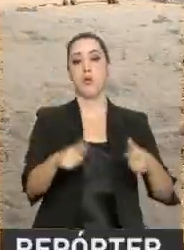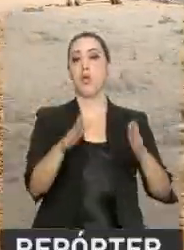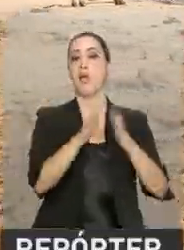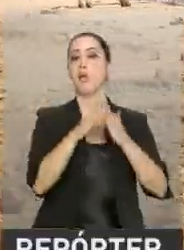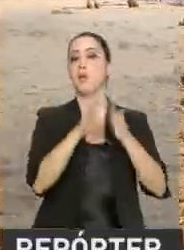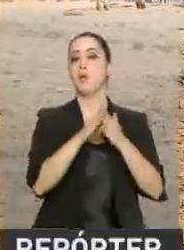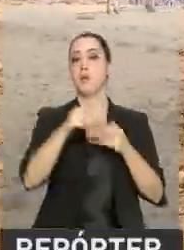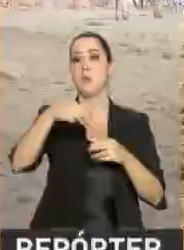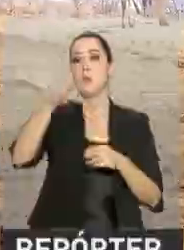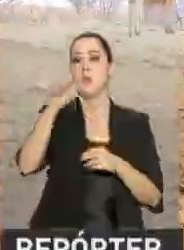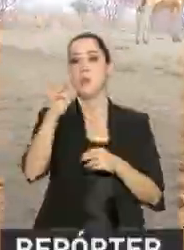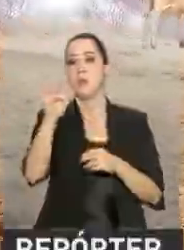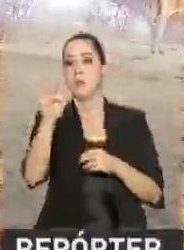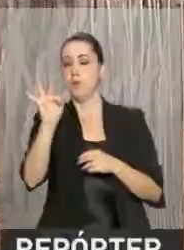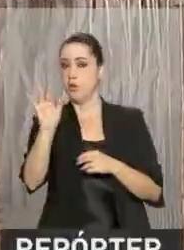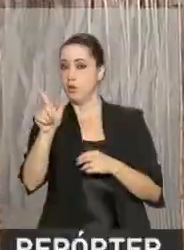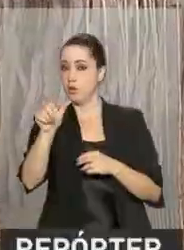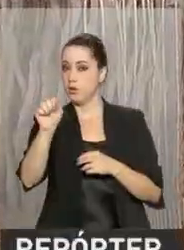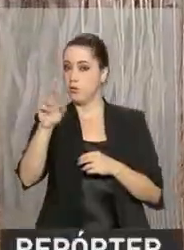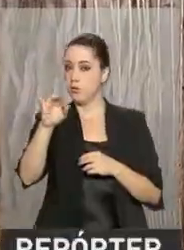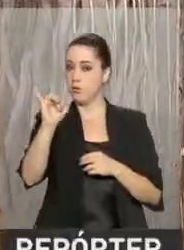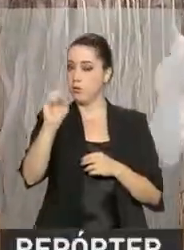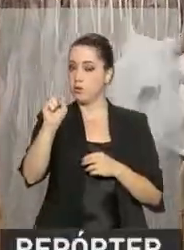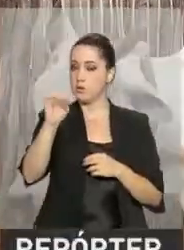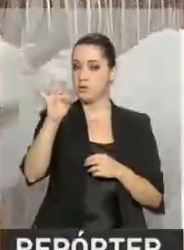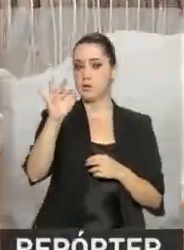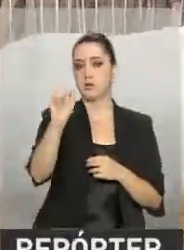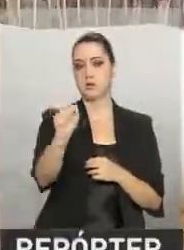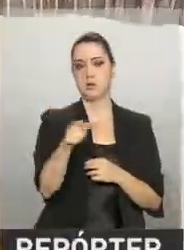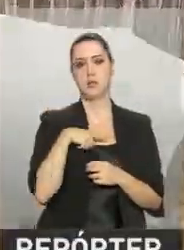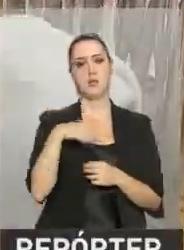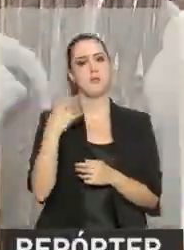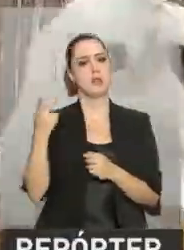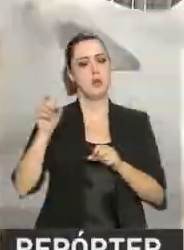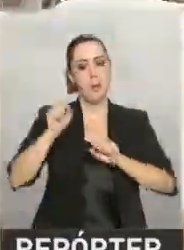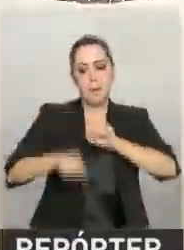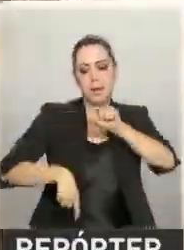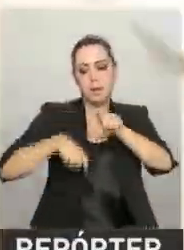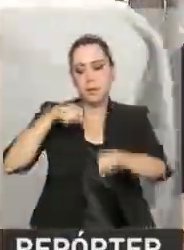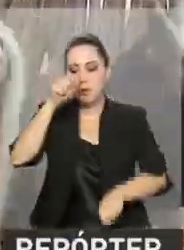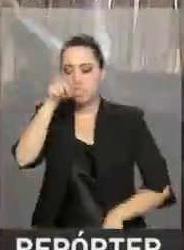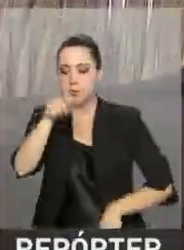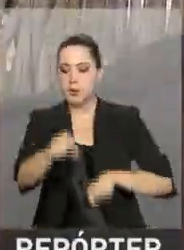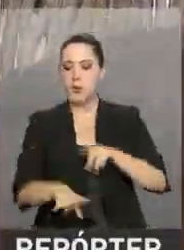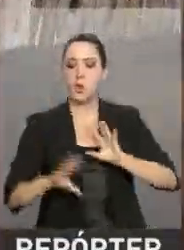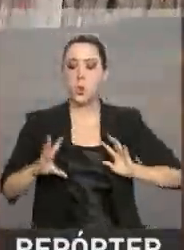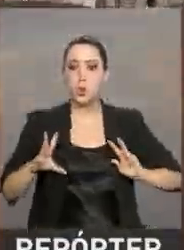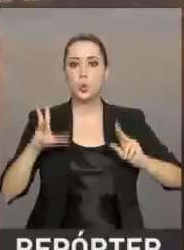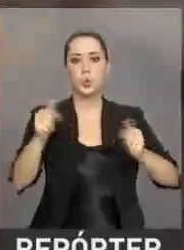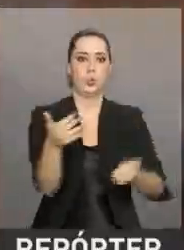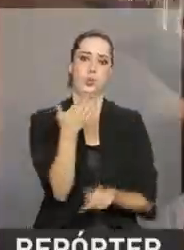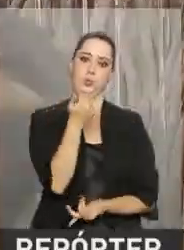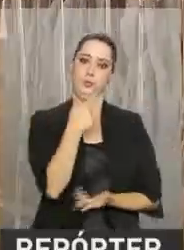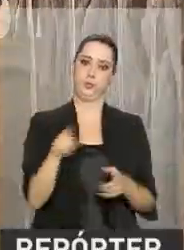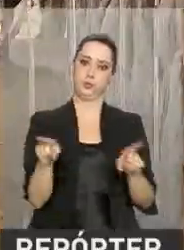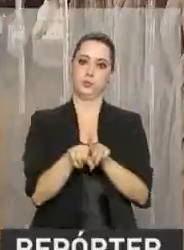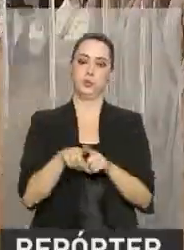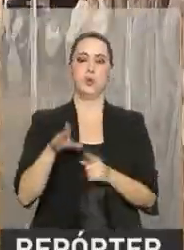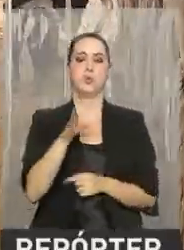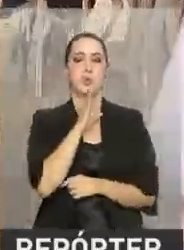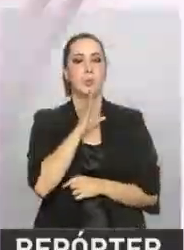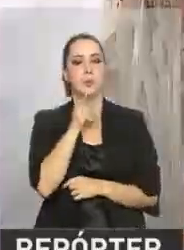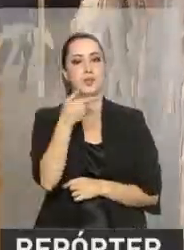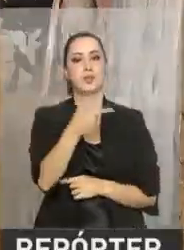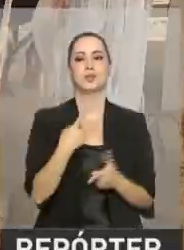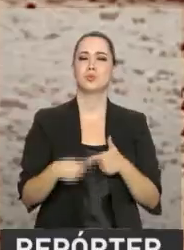nascido e criado na zona rural do município ele tira tudo da terra e conhece bem as dificuldades provocadas pela seca